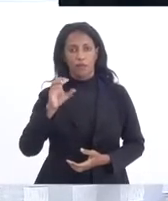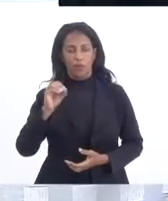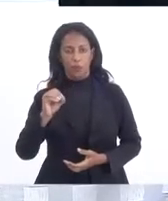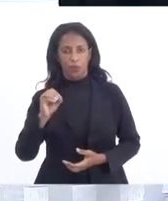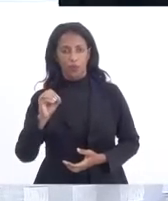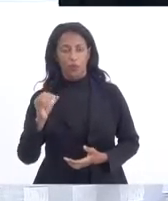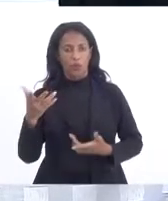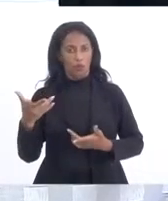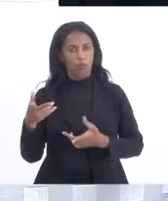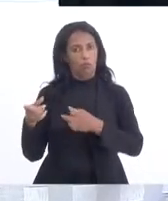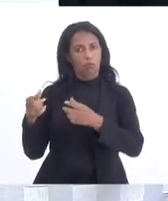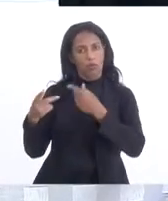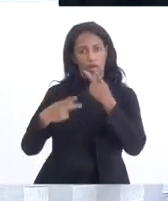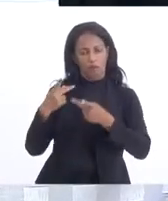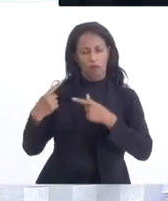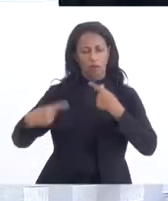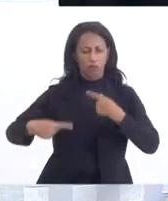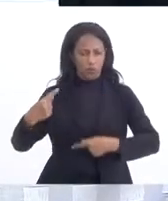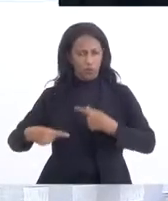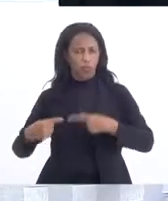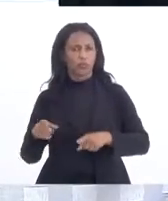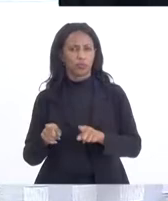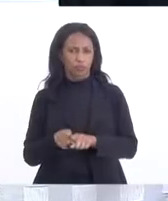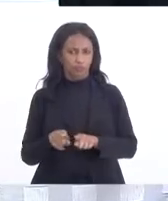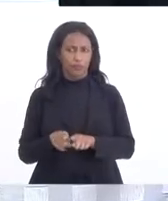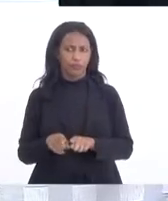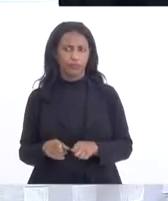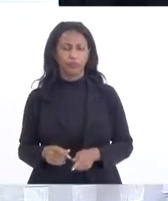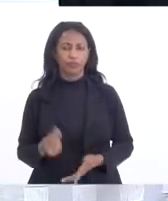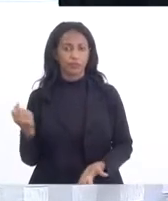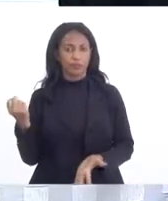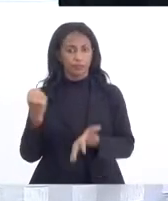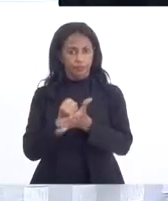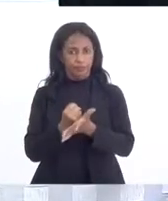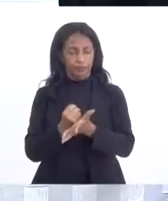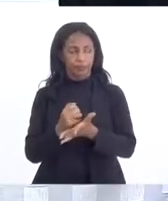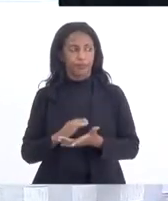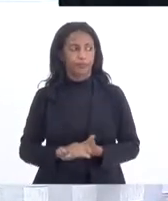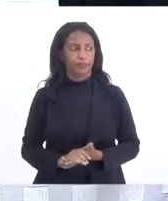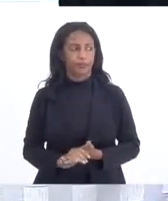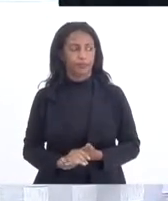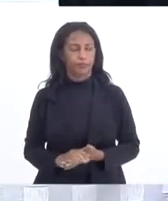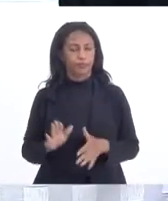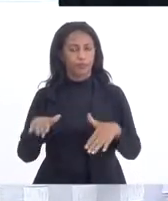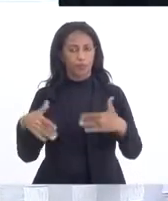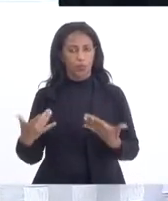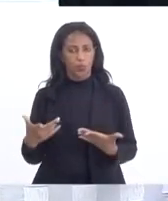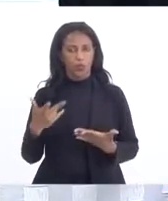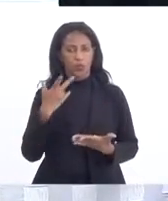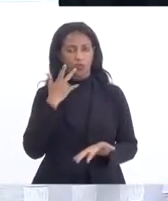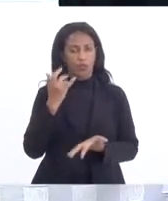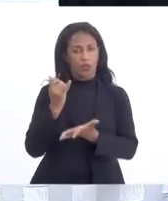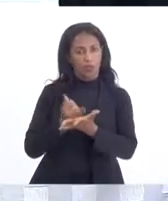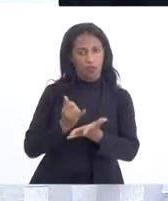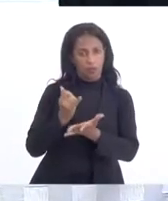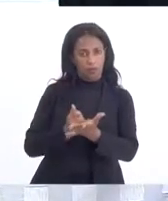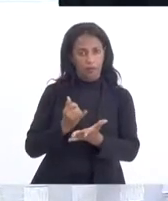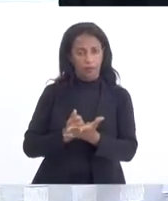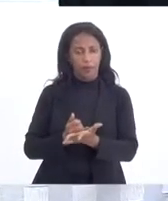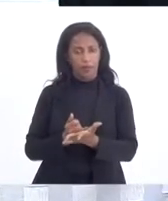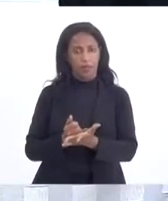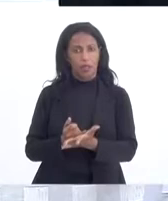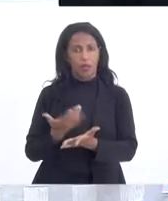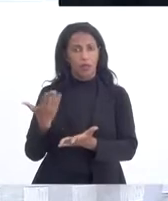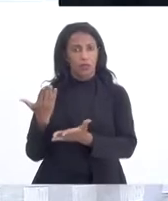Nós temos discutido o impacto quando a gente mexe na alíquota de ICMS, ao